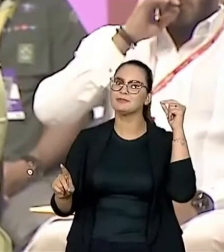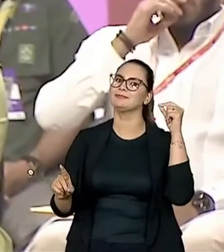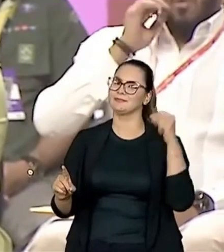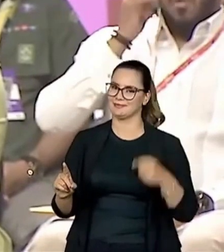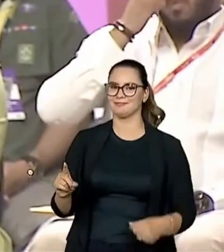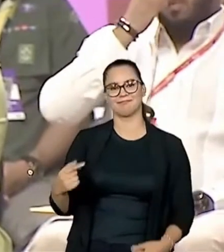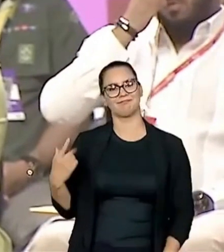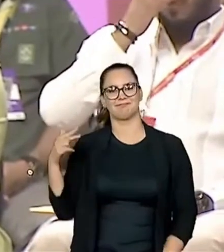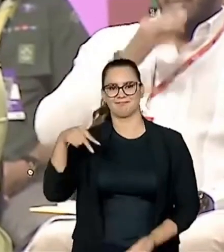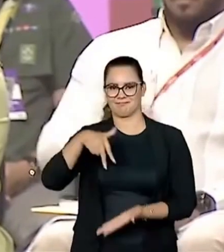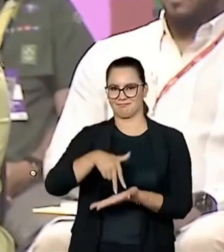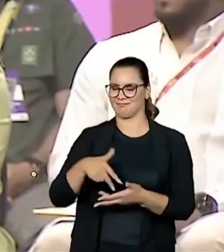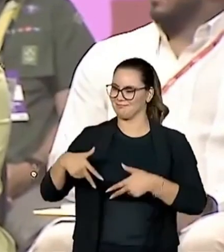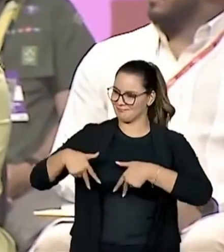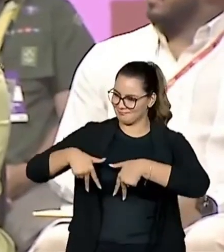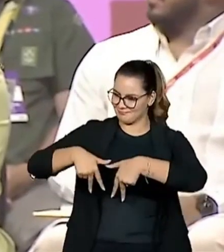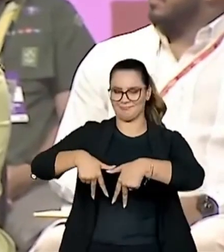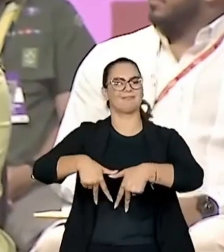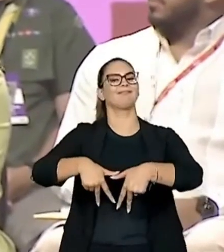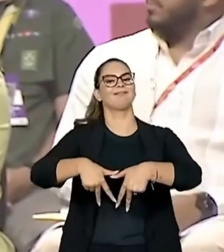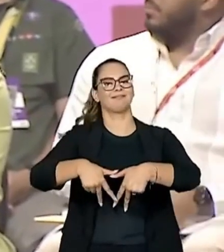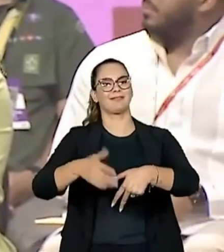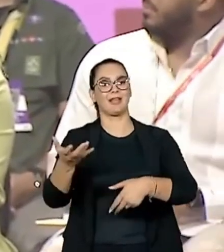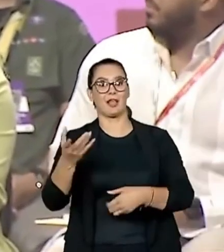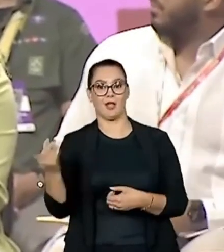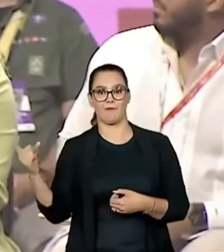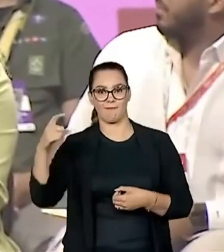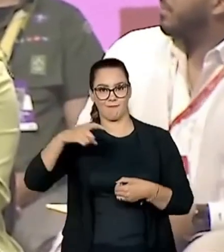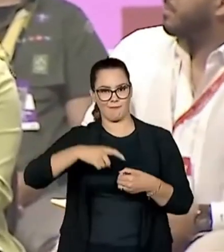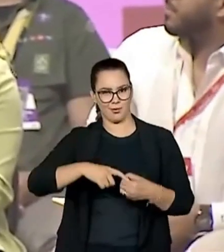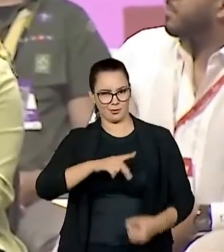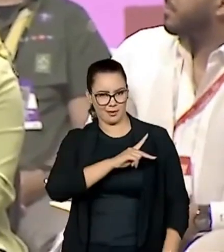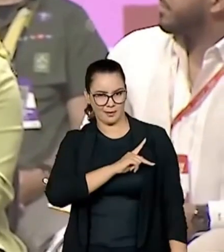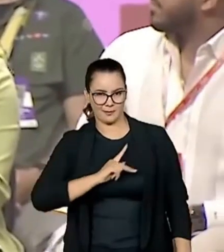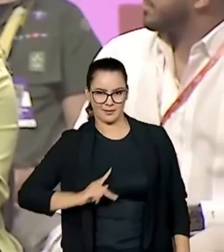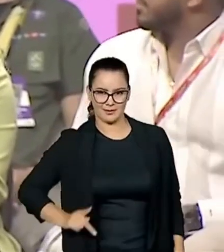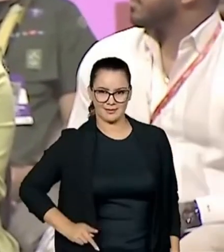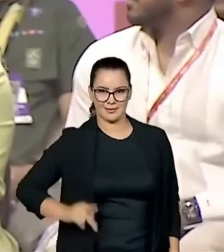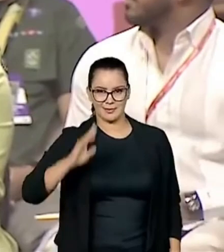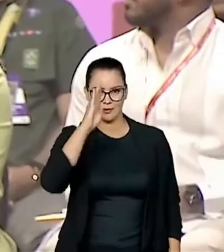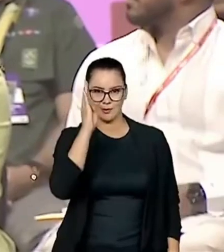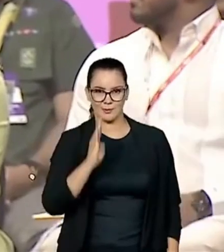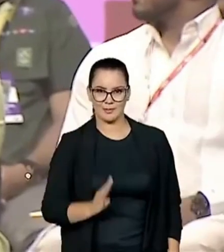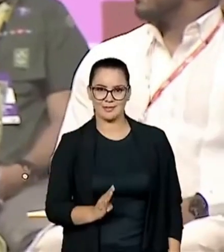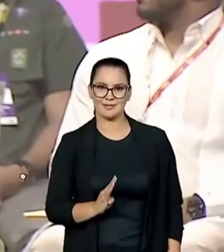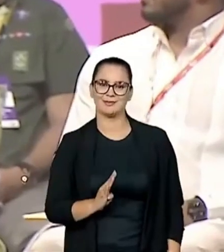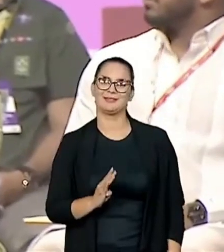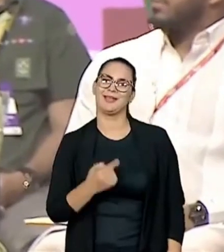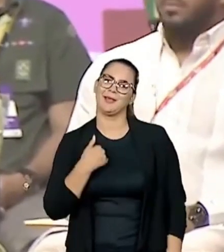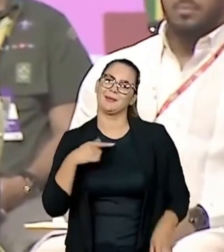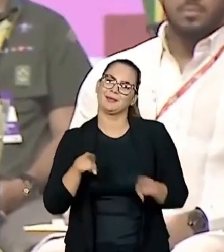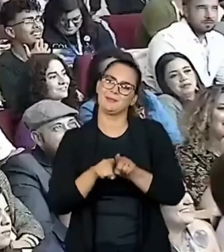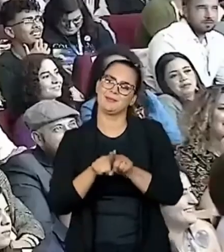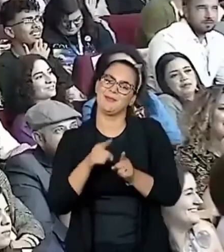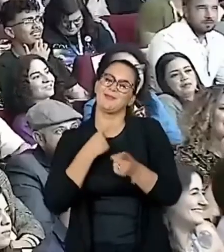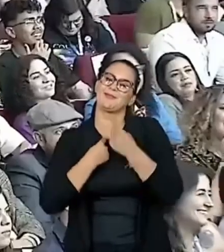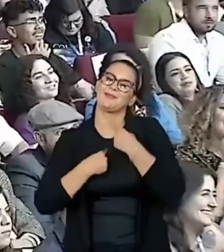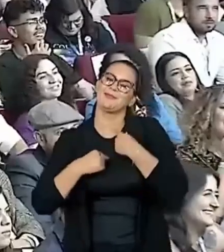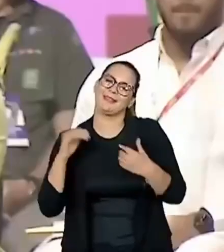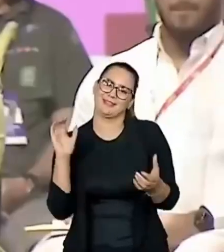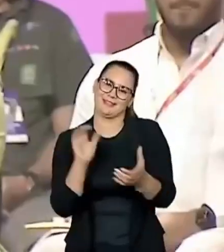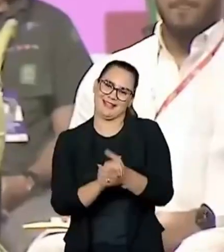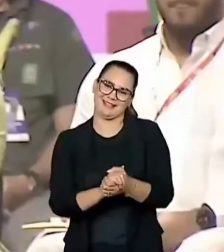nós estamos. Além de querer voltar a presidente do Brasil, eu estava com vontade de casar. Eu ganhei